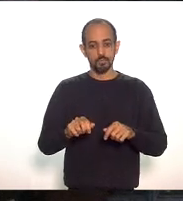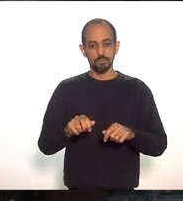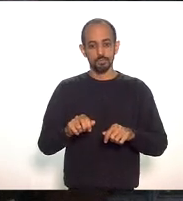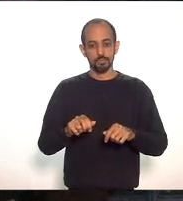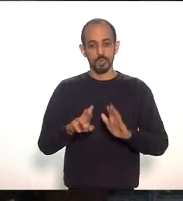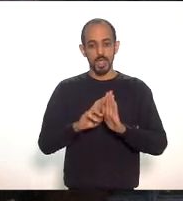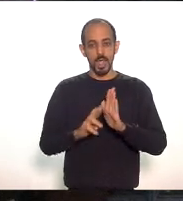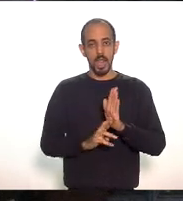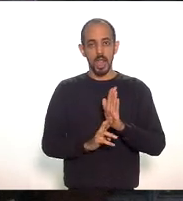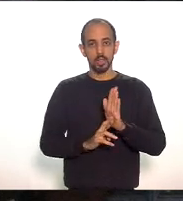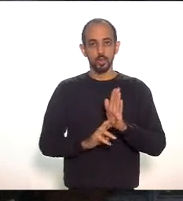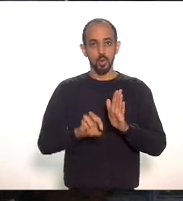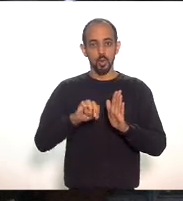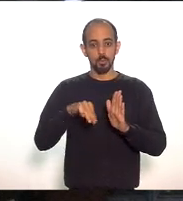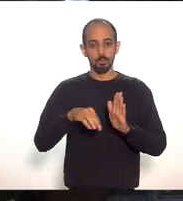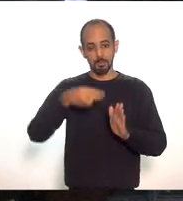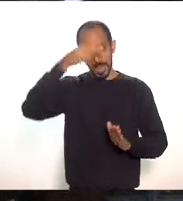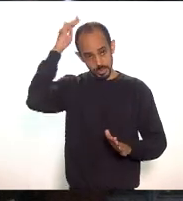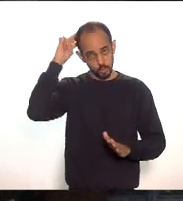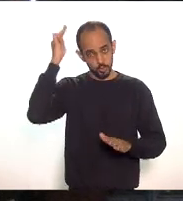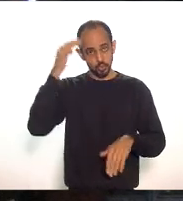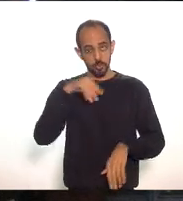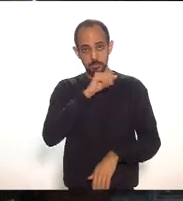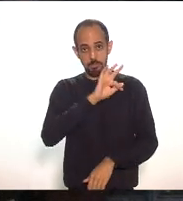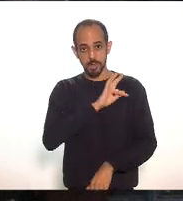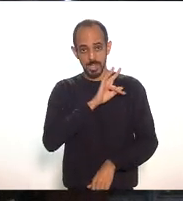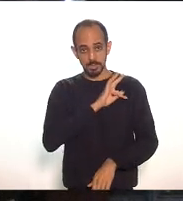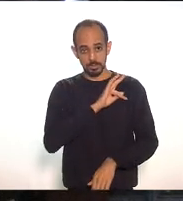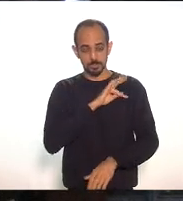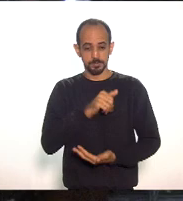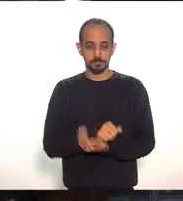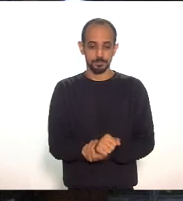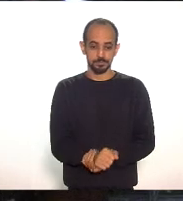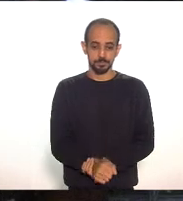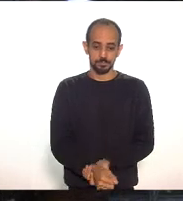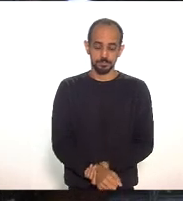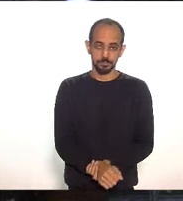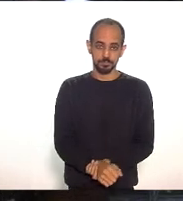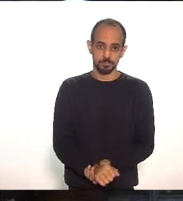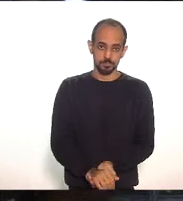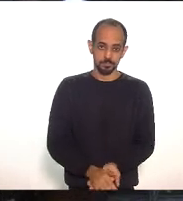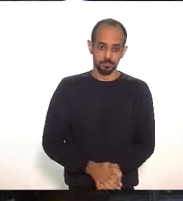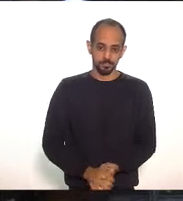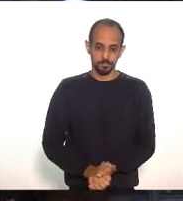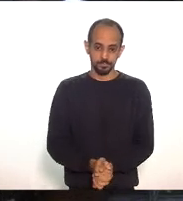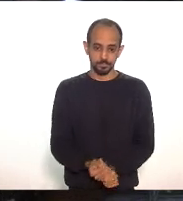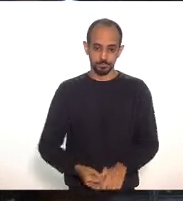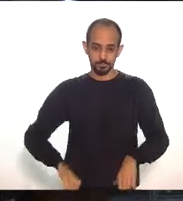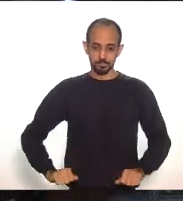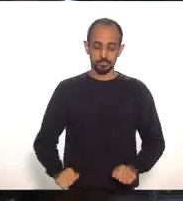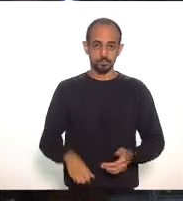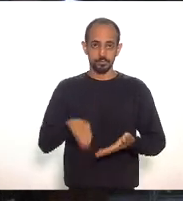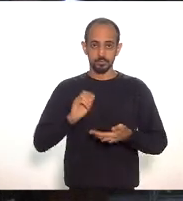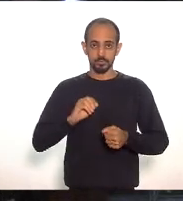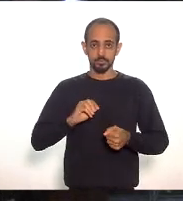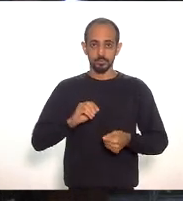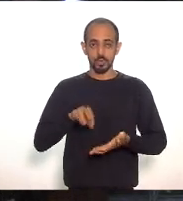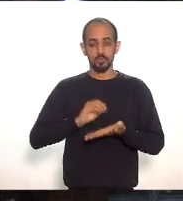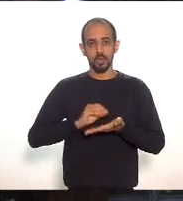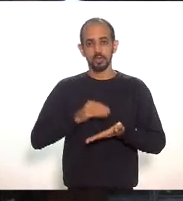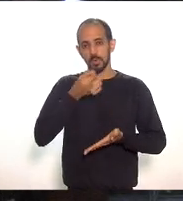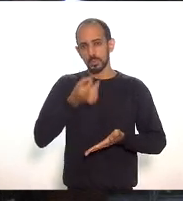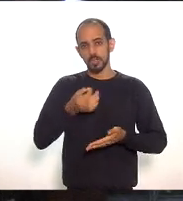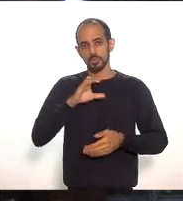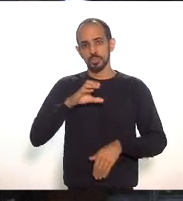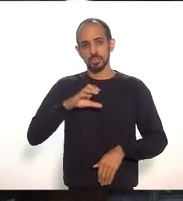estadual Márcio Pacheco Marta Rocha Márcio Pacheco Tô vendendo de parecidos das comissões de condição